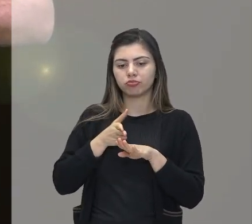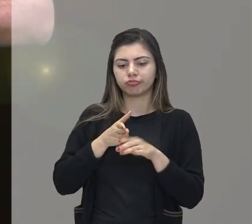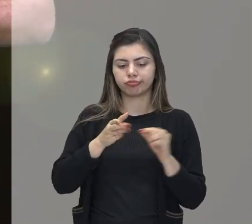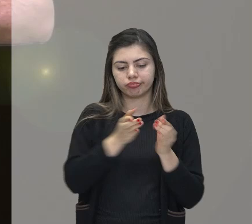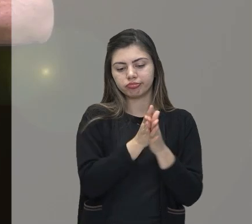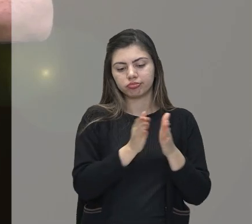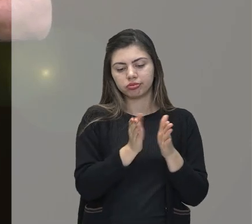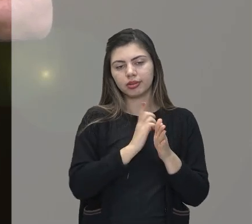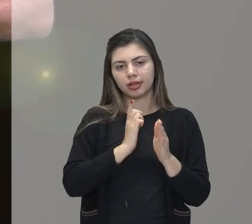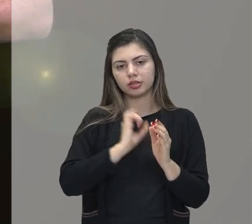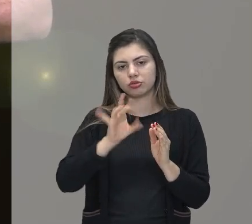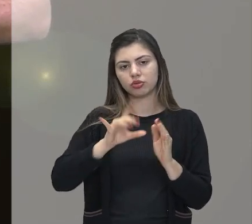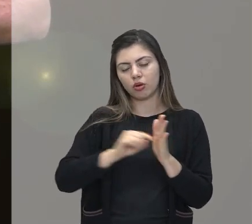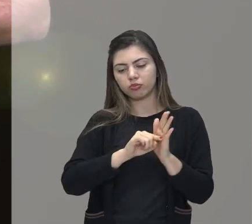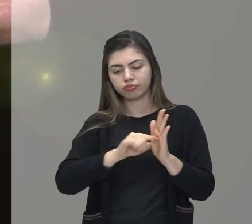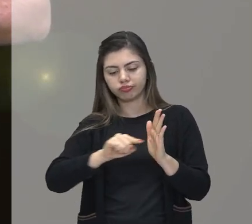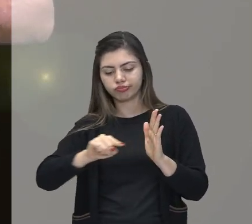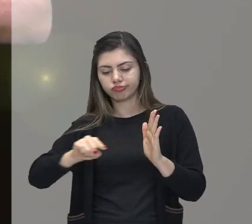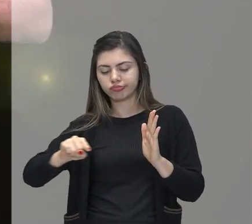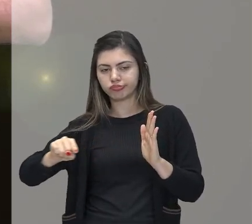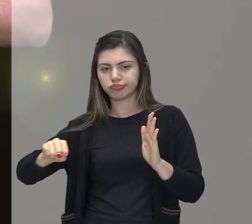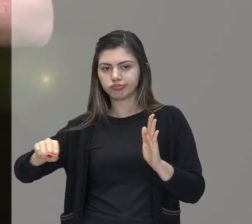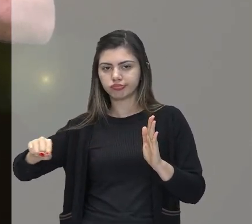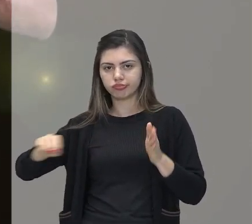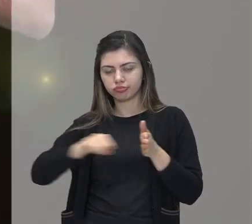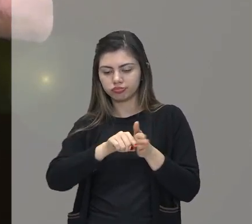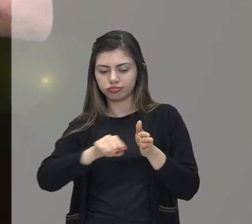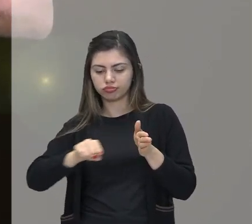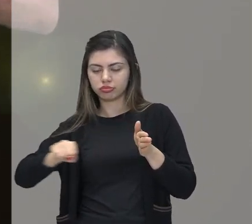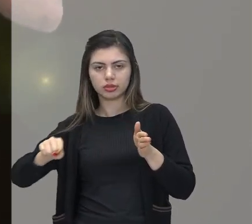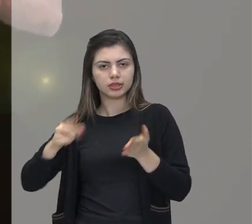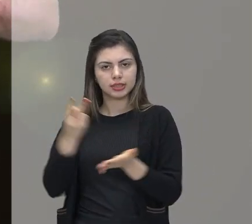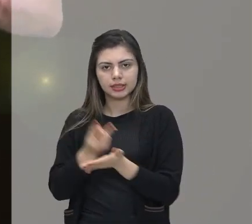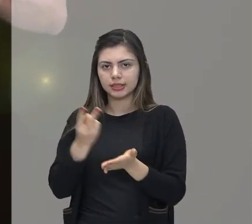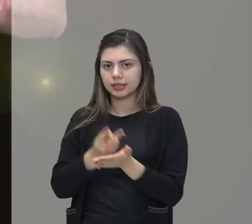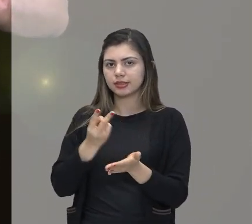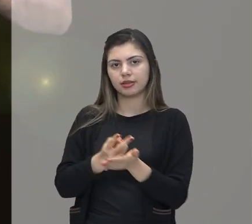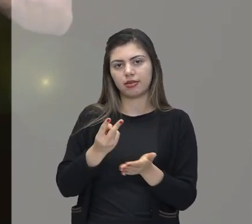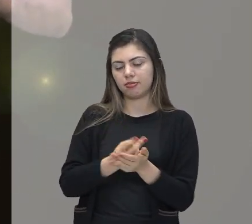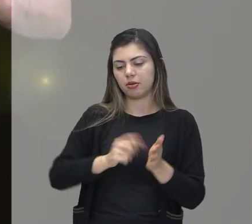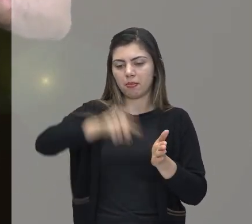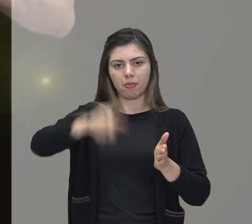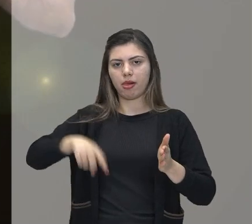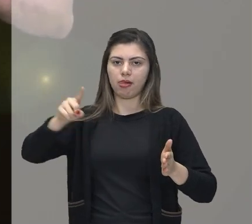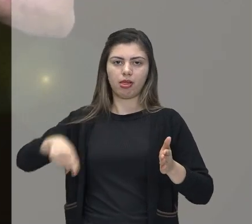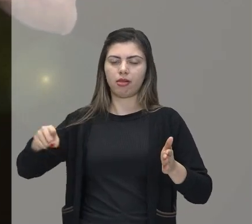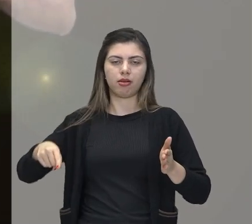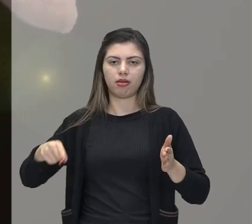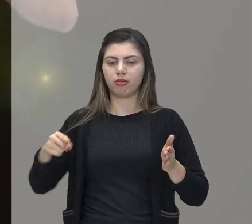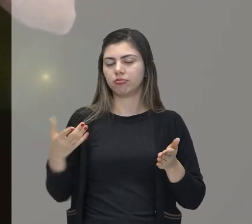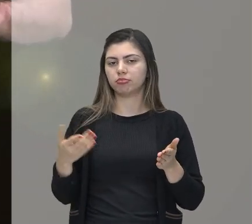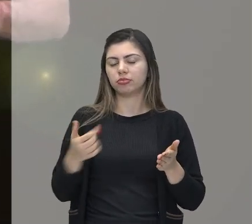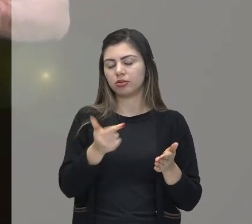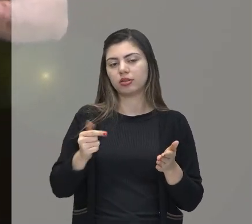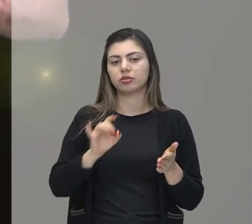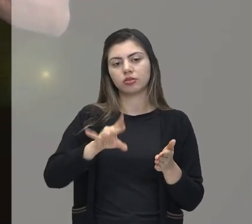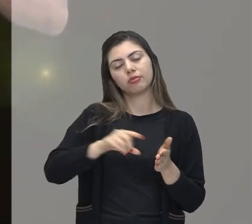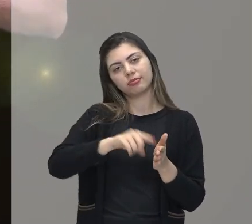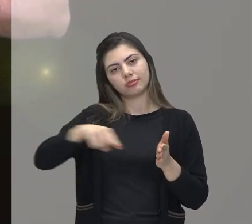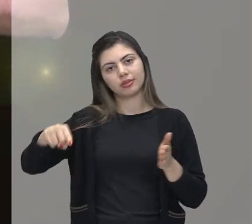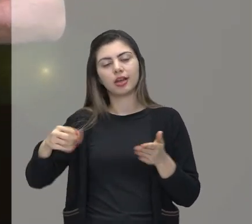oscilar em outras direções. Só naquela direção sempre, tá certo? Aí nós temos uma onda